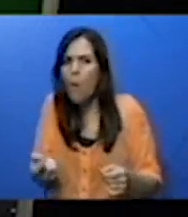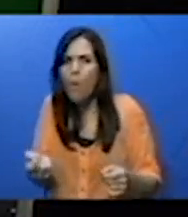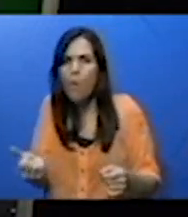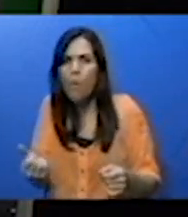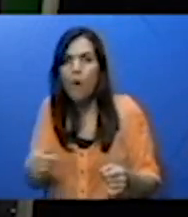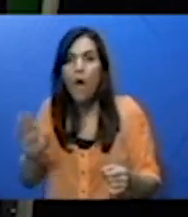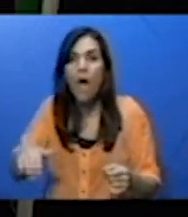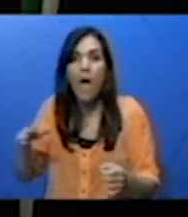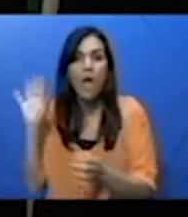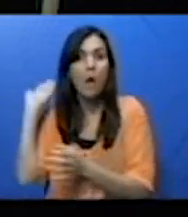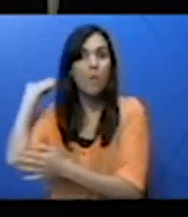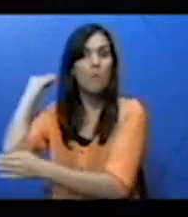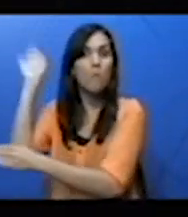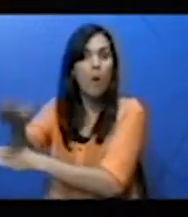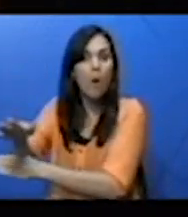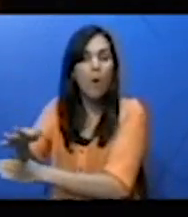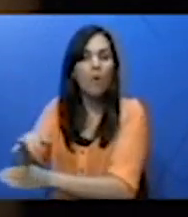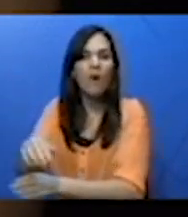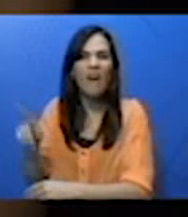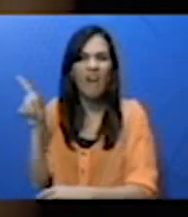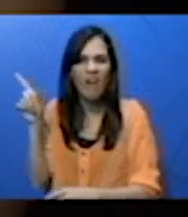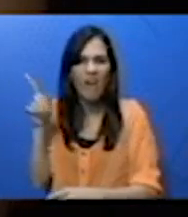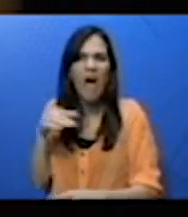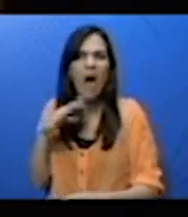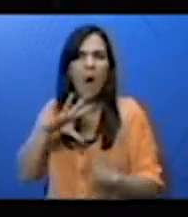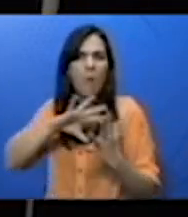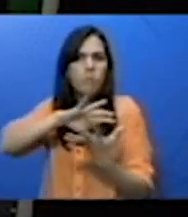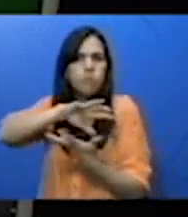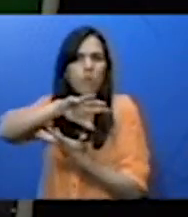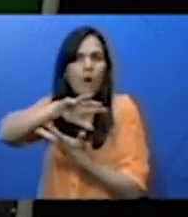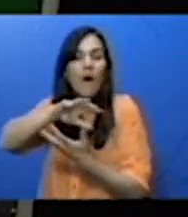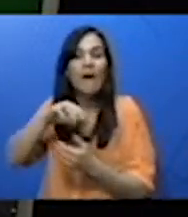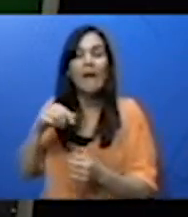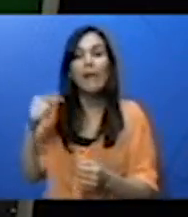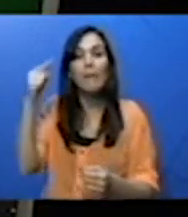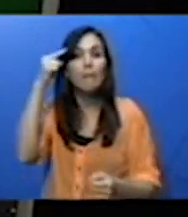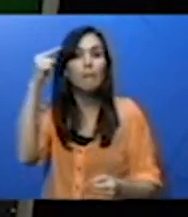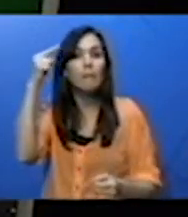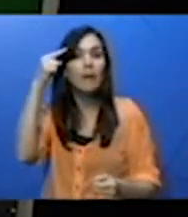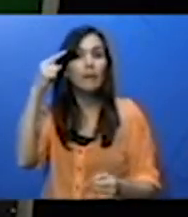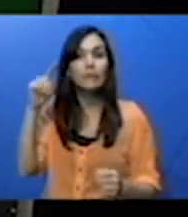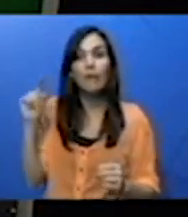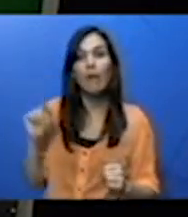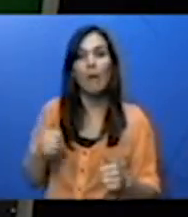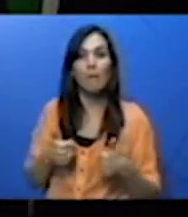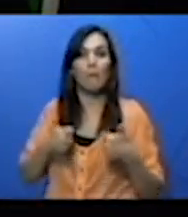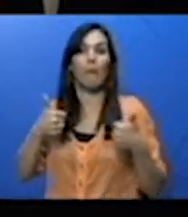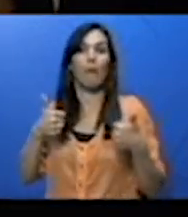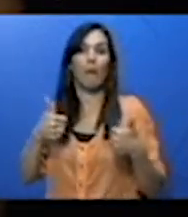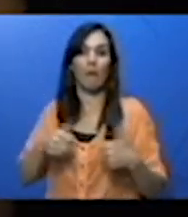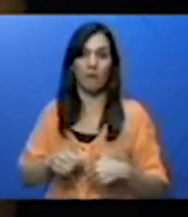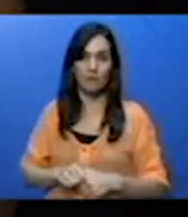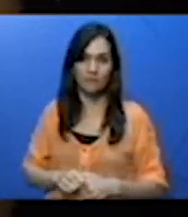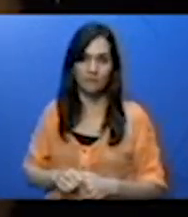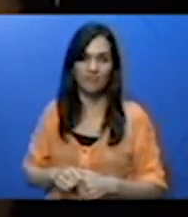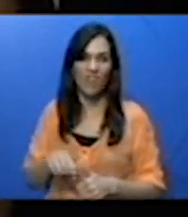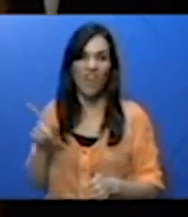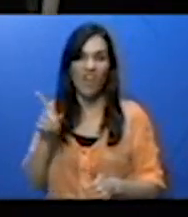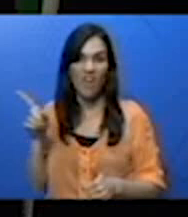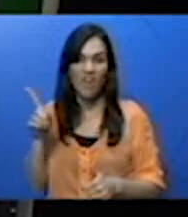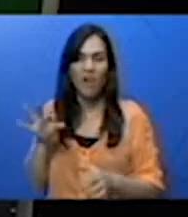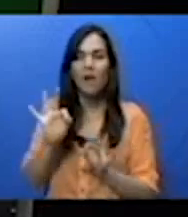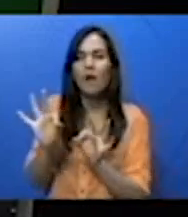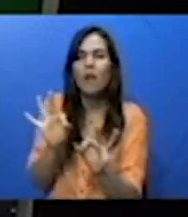handball. Tá na cara que essa bola se sente a dona da bola. Cada vez mais